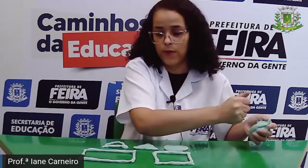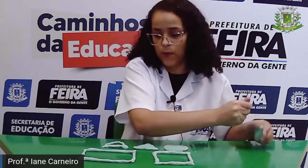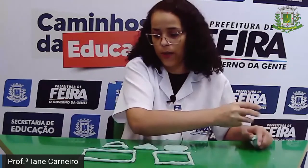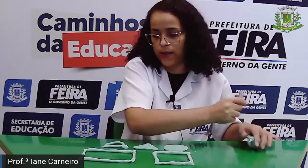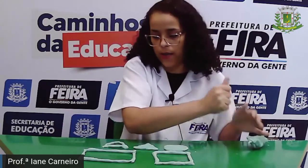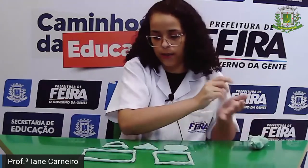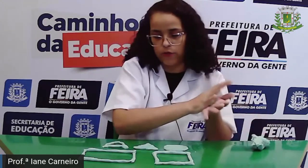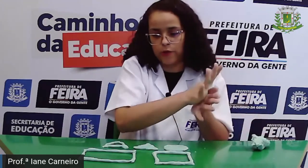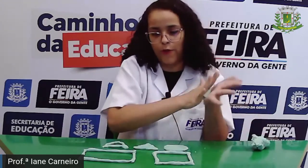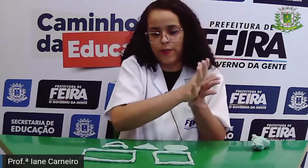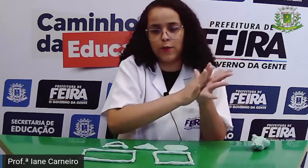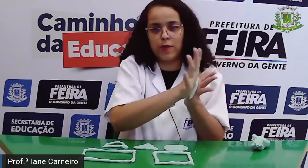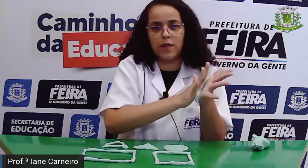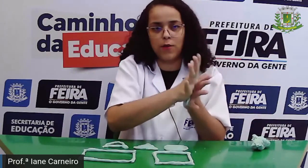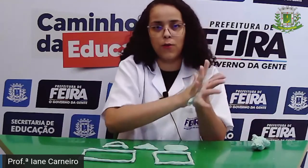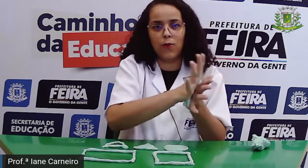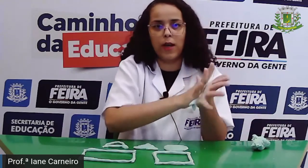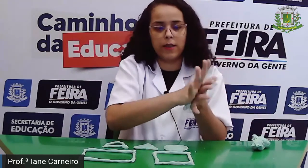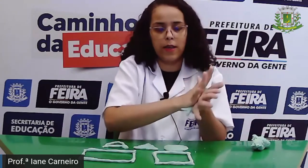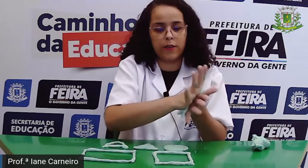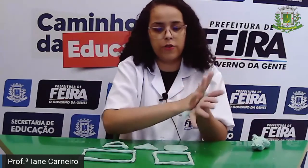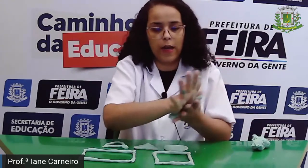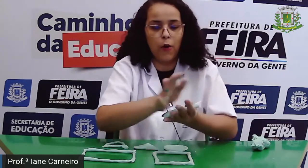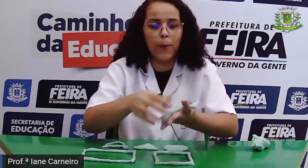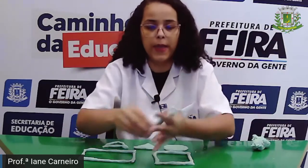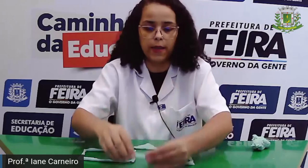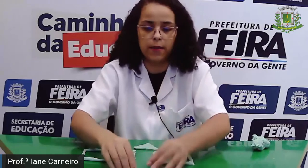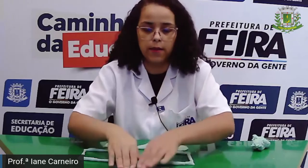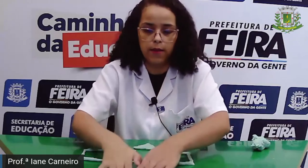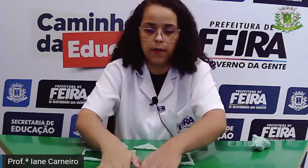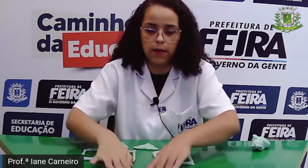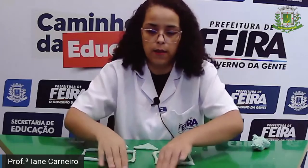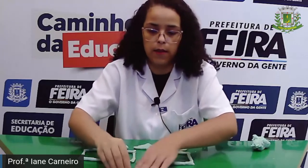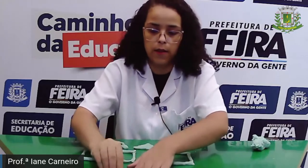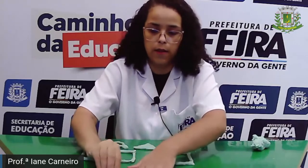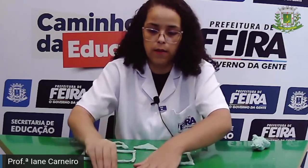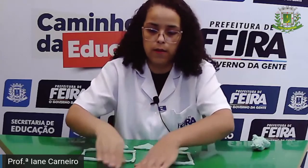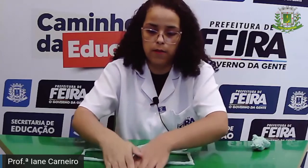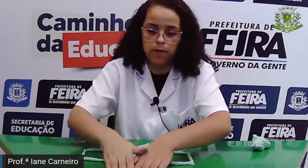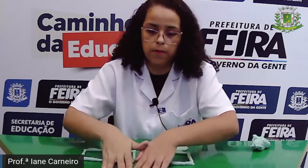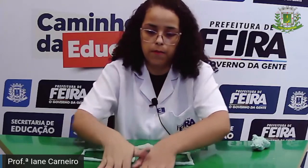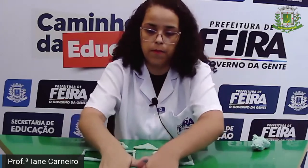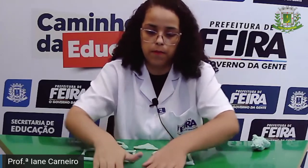aqui para vocês visualizarem. Deixa eu só fazer o círculo com a cobrinha.